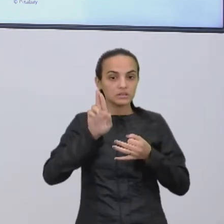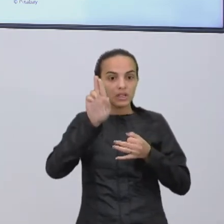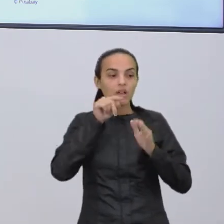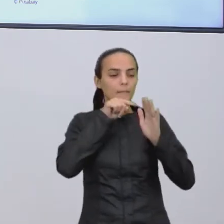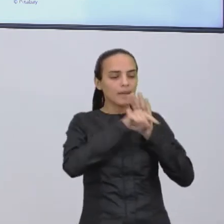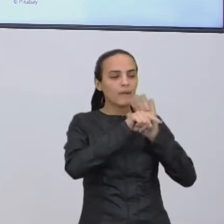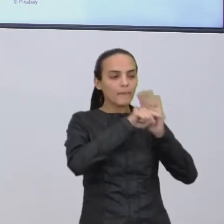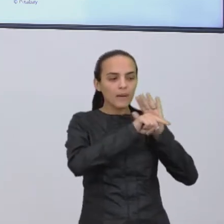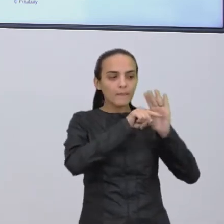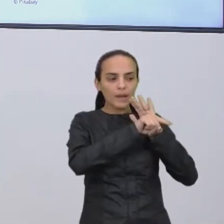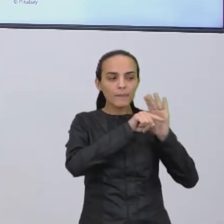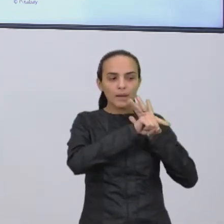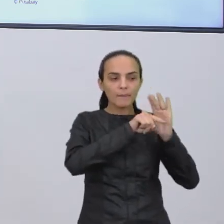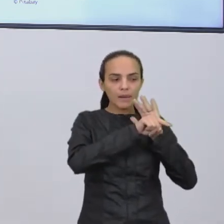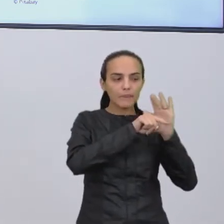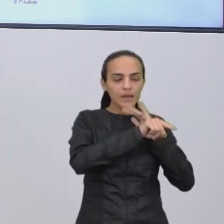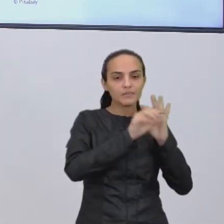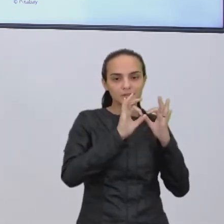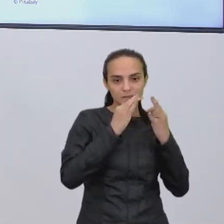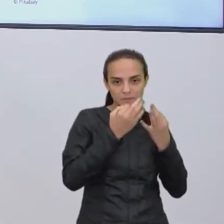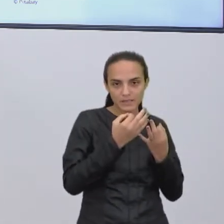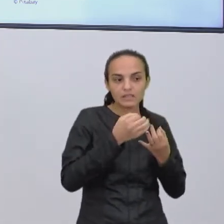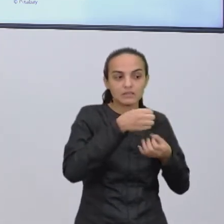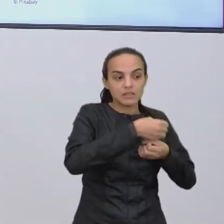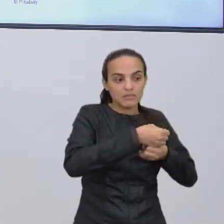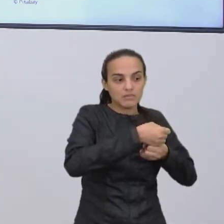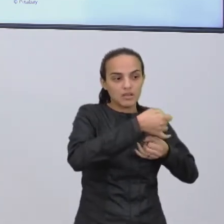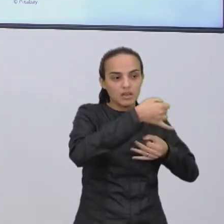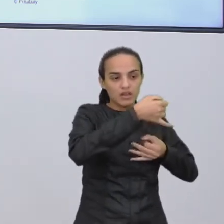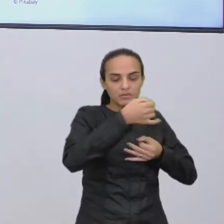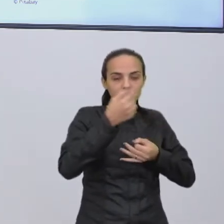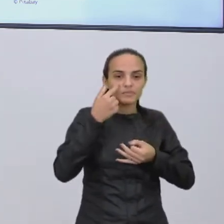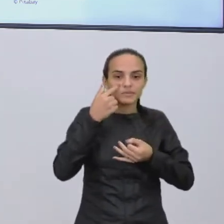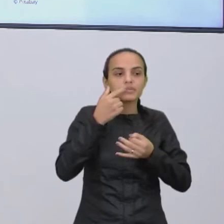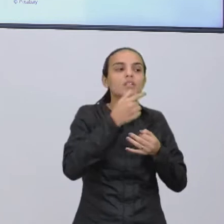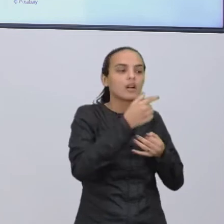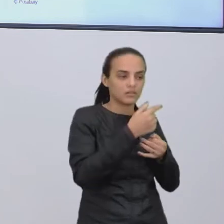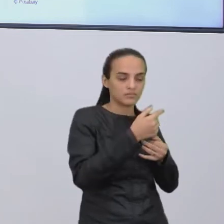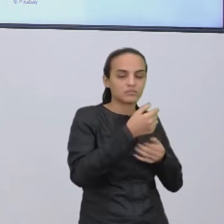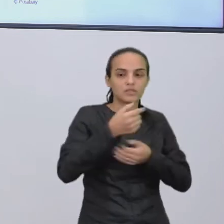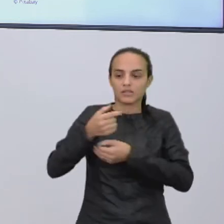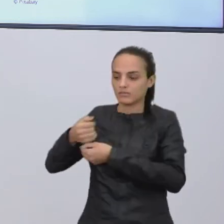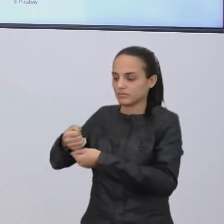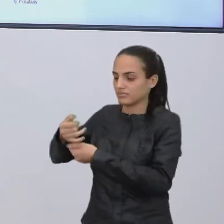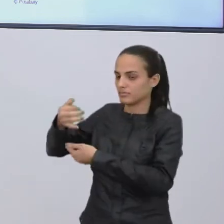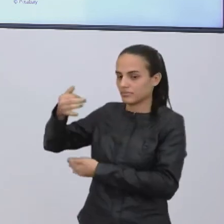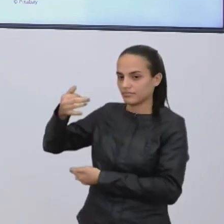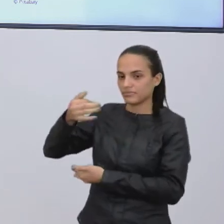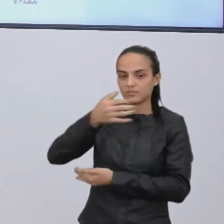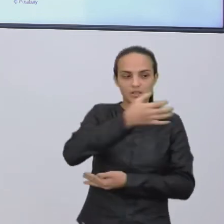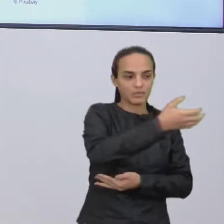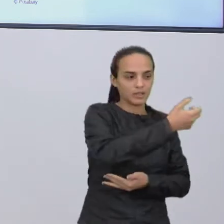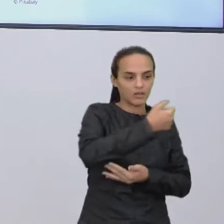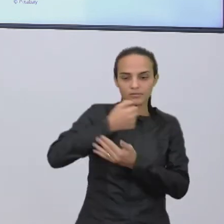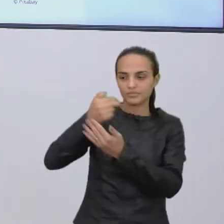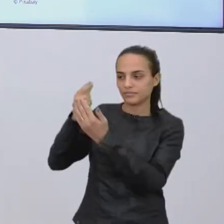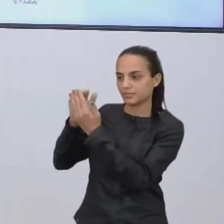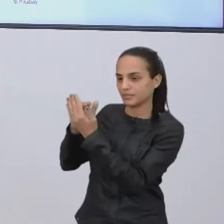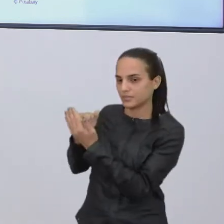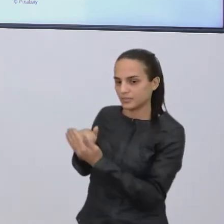de perguntas para a família e em cima disso aí, né, o censo muito importante. Os governos eles traçam